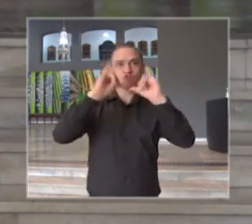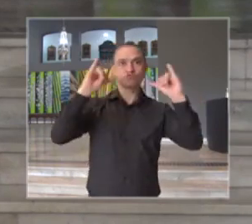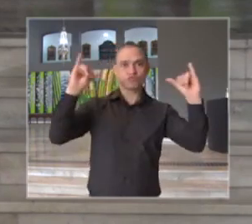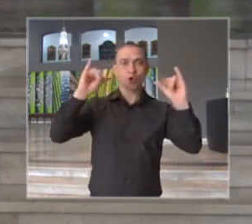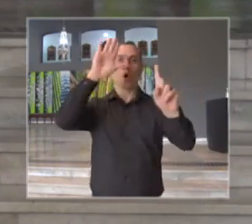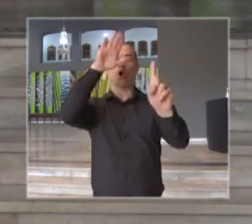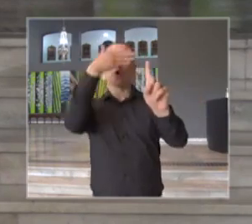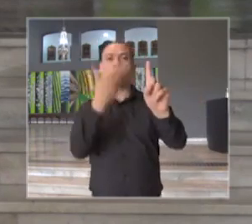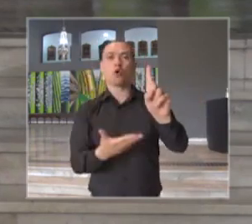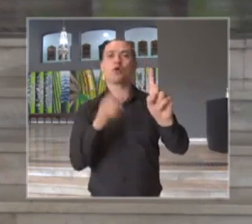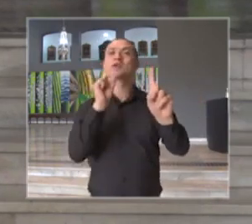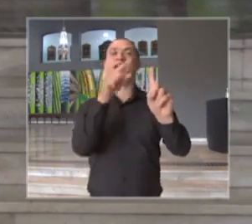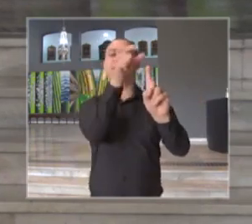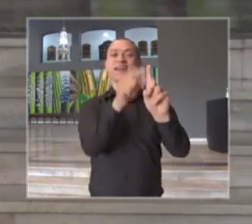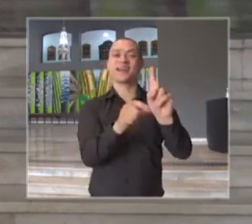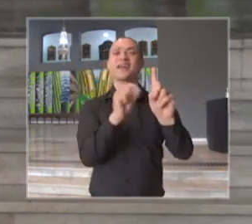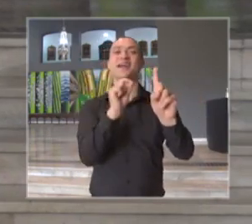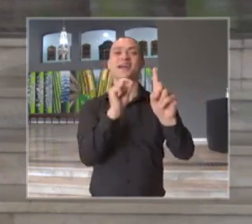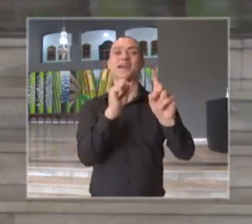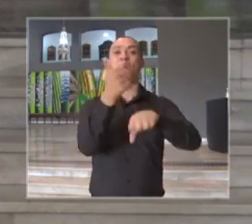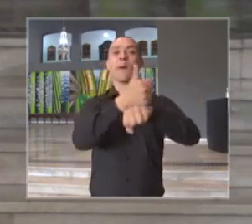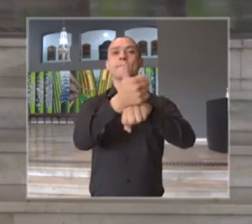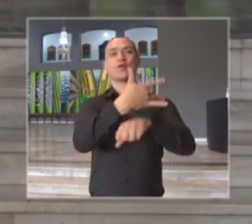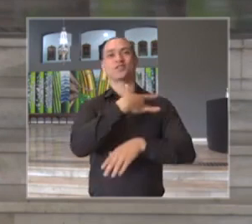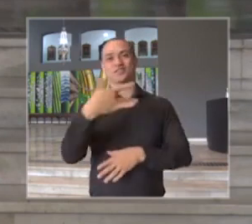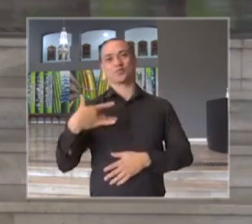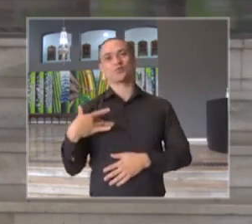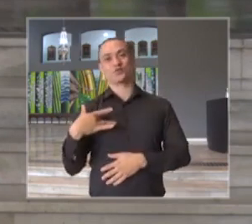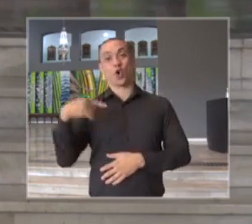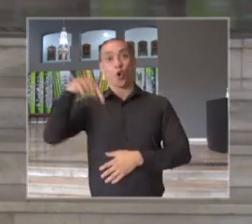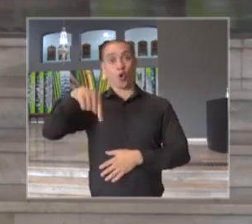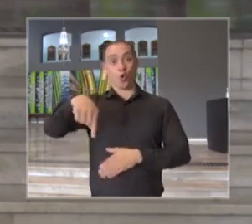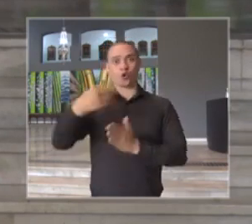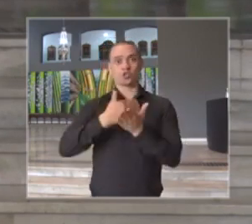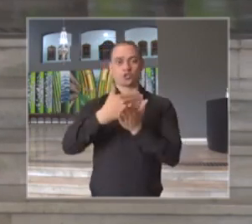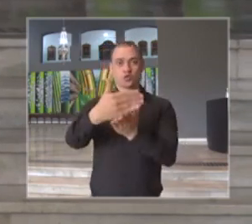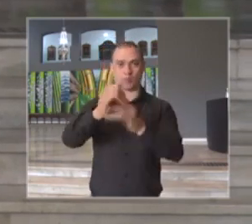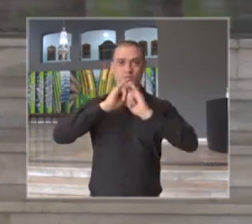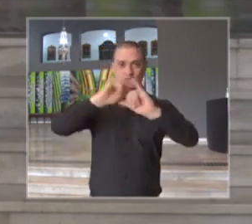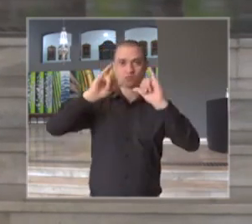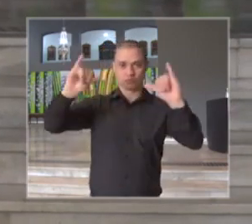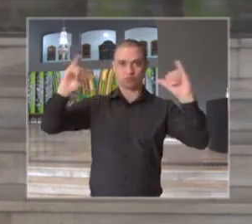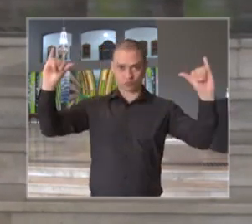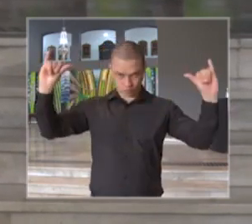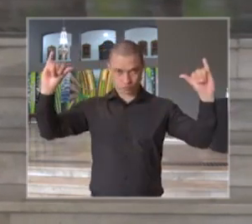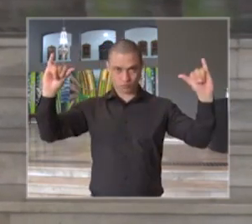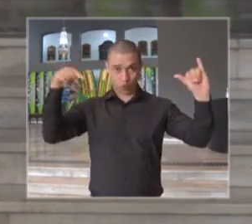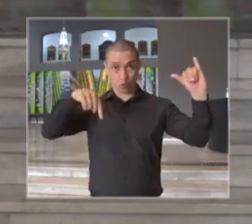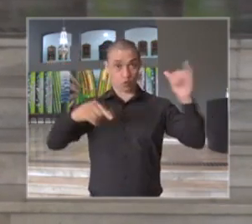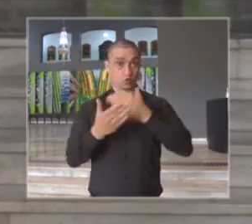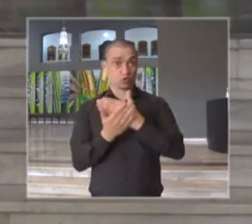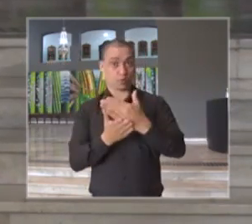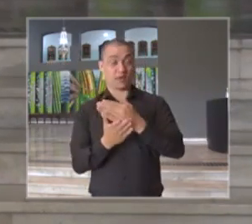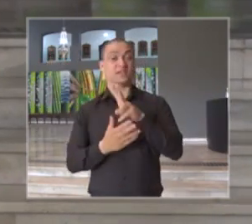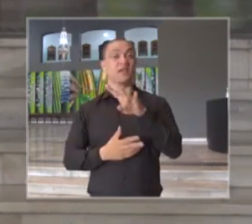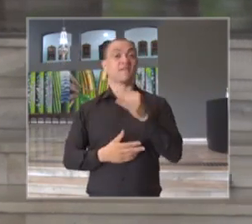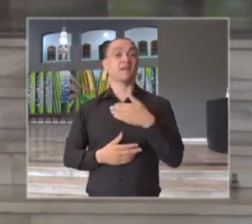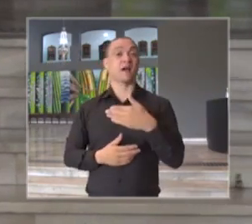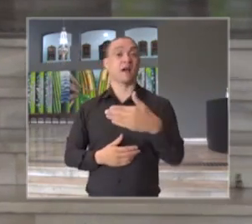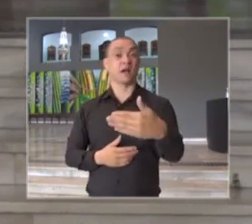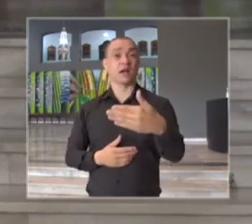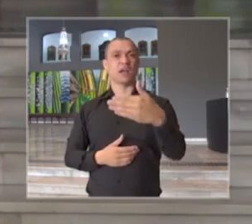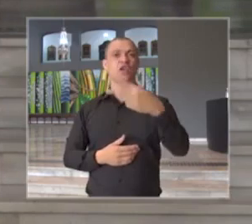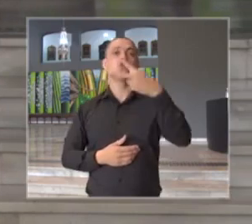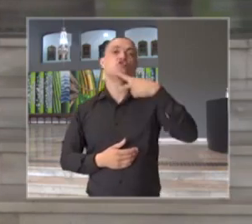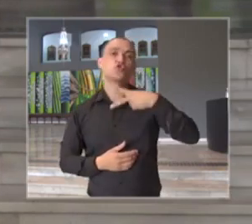os profissionais de saúde. A campanha começa hoje a ser veiculada e seguirá pelas duas